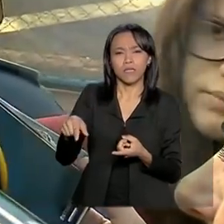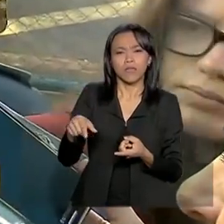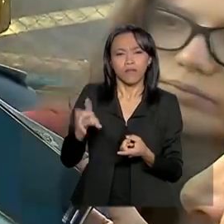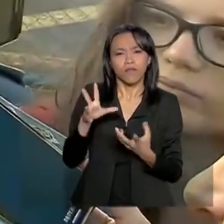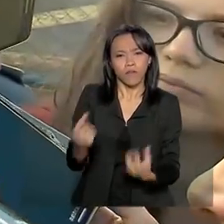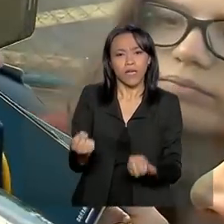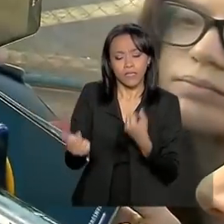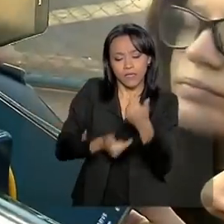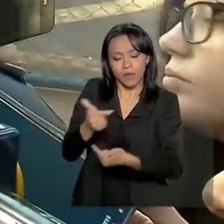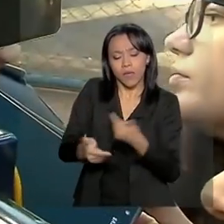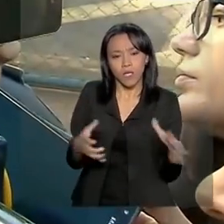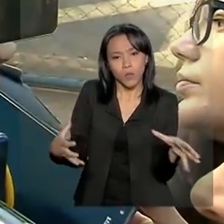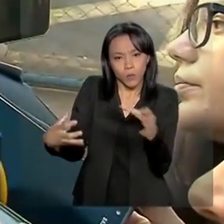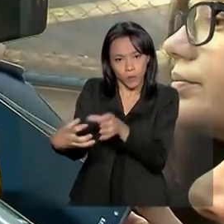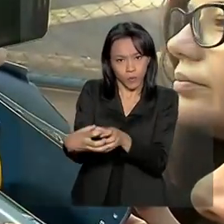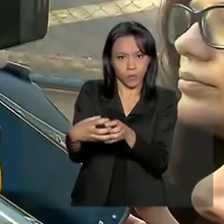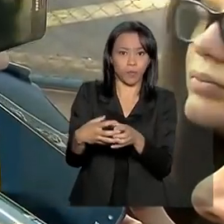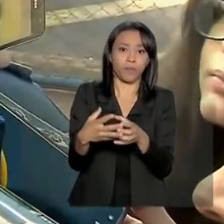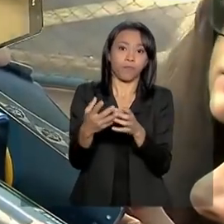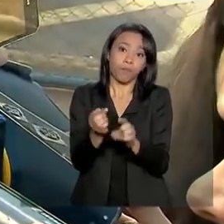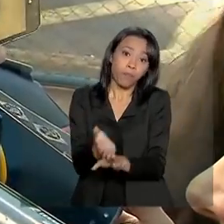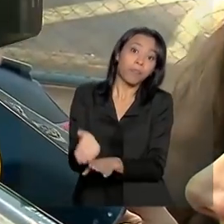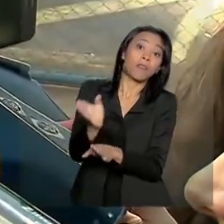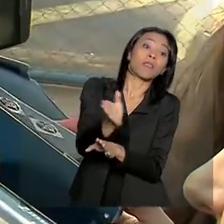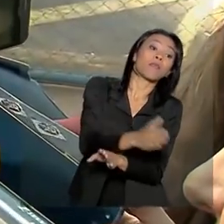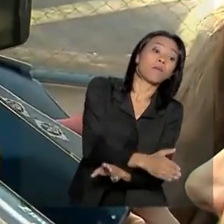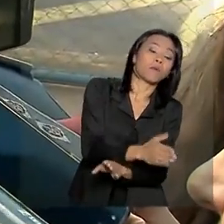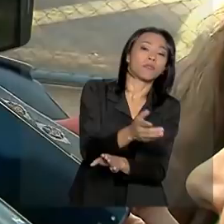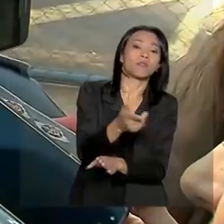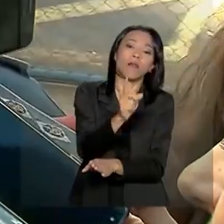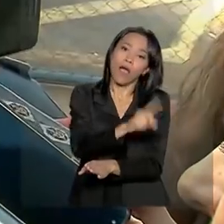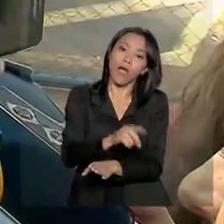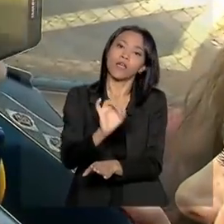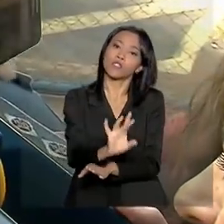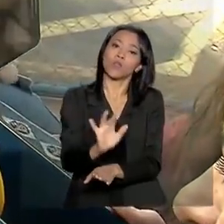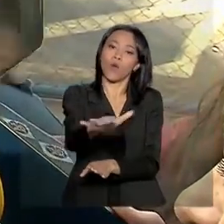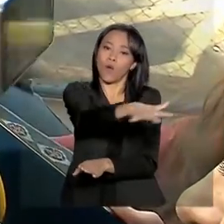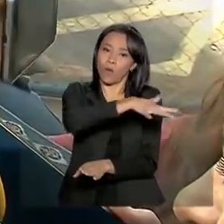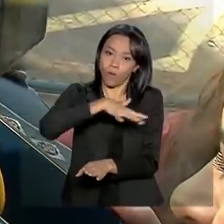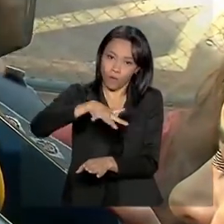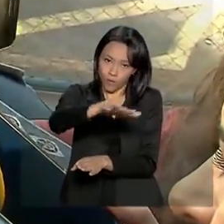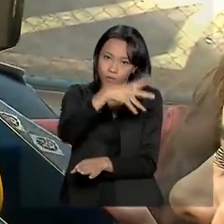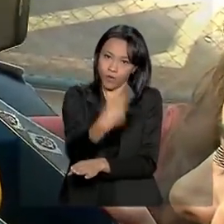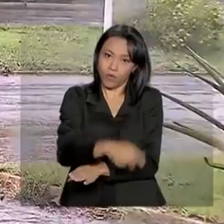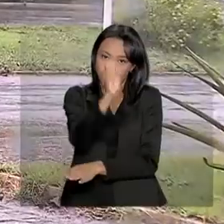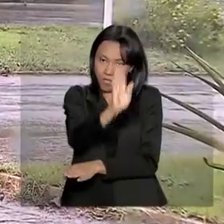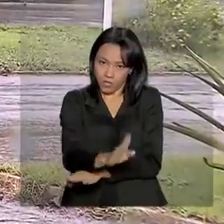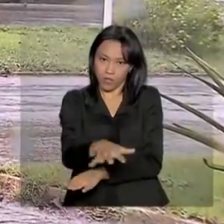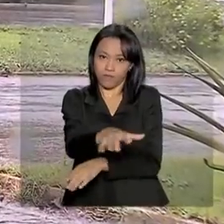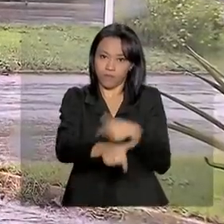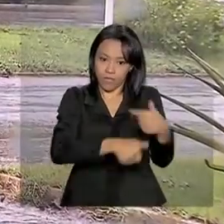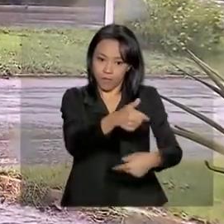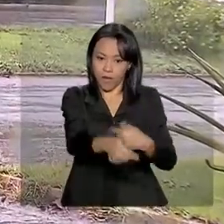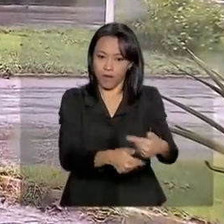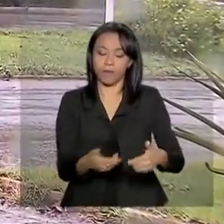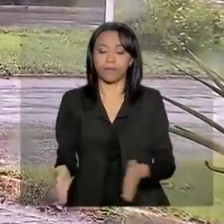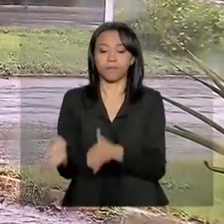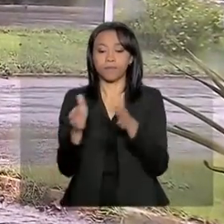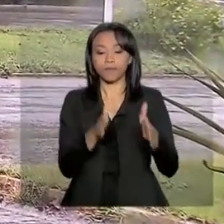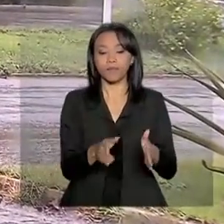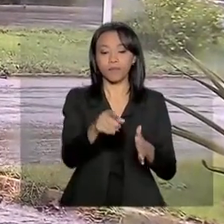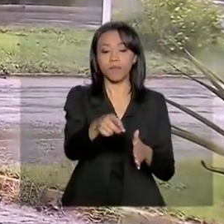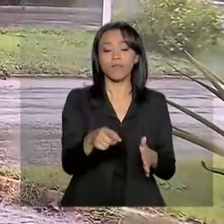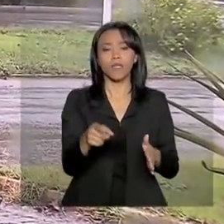trabalha em conjunto. Abaixo desse pontilhão, aí realmente só são as forças, né, aqui do Brasil mesmo. E sobre a barragem de